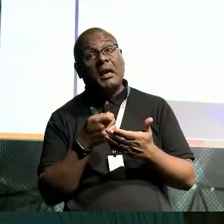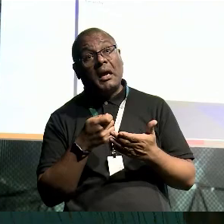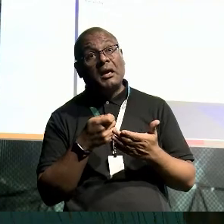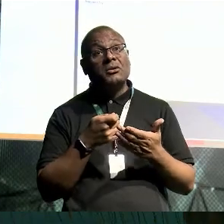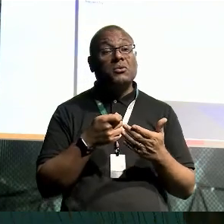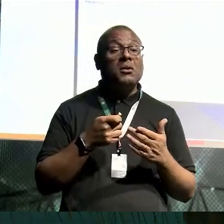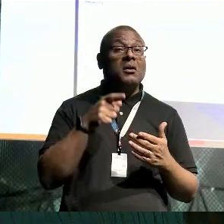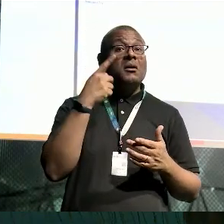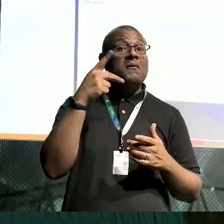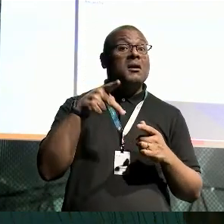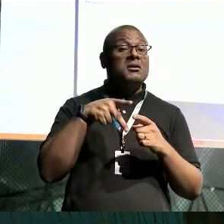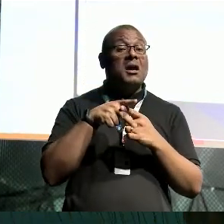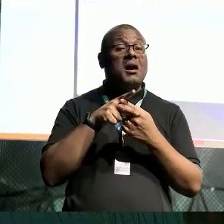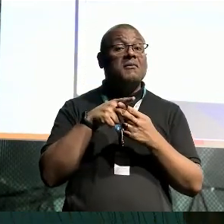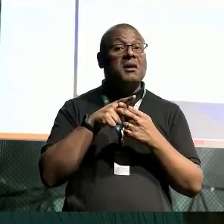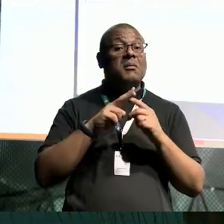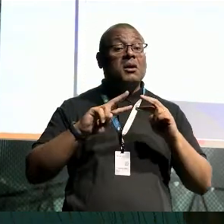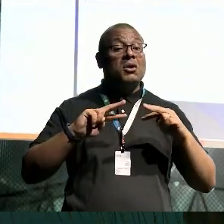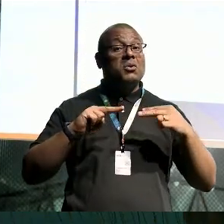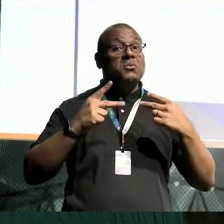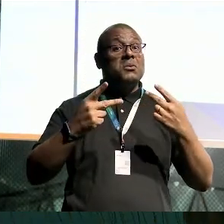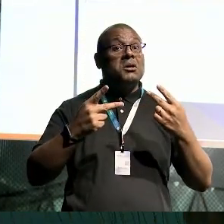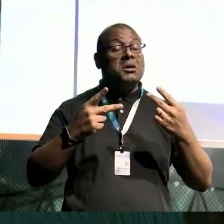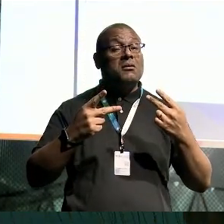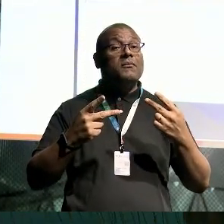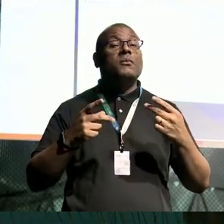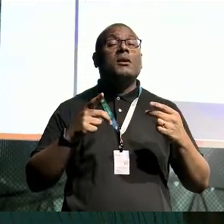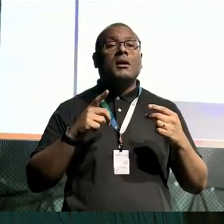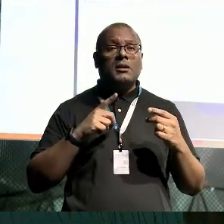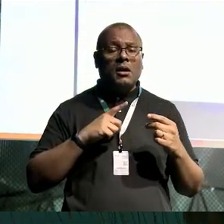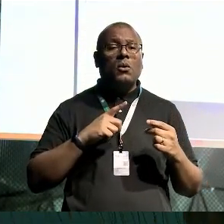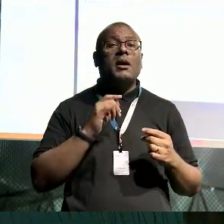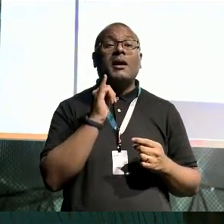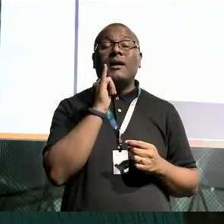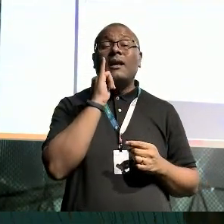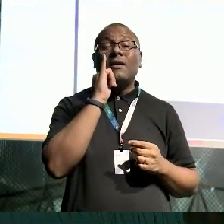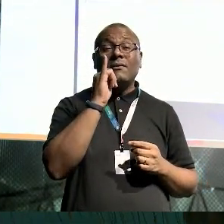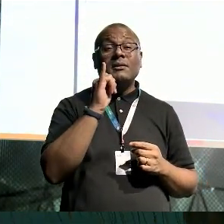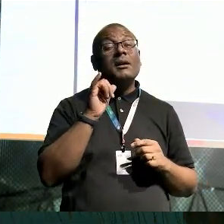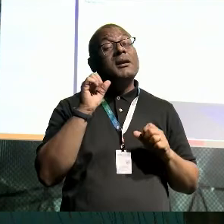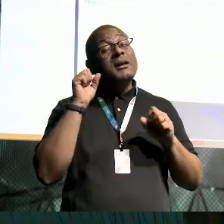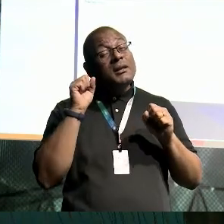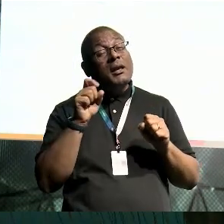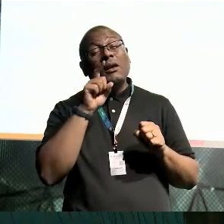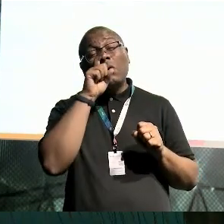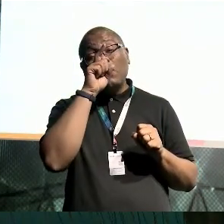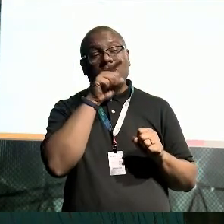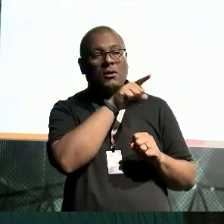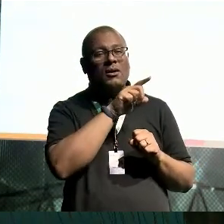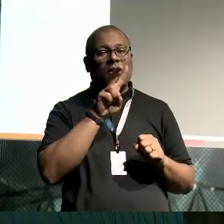na ferramenta, no link que eu te mandei. Então, ele ainda te informa sobre isso.